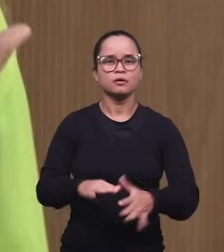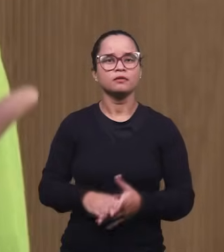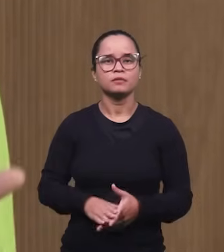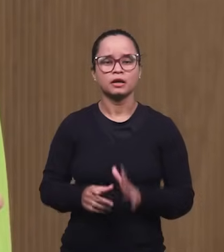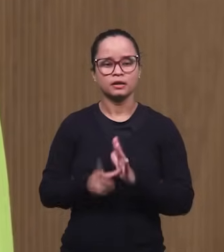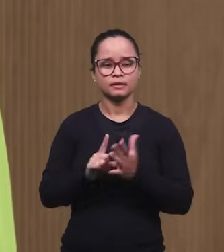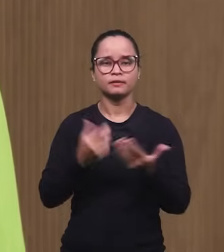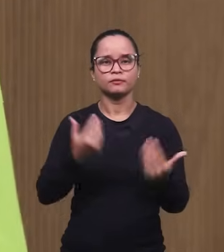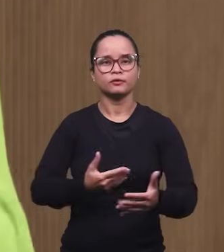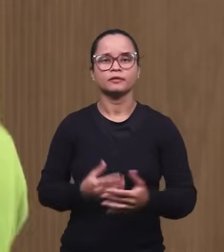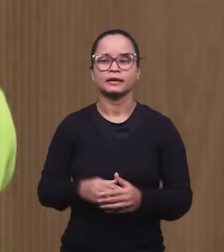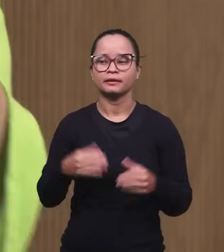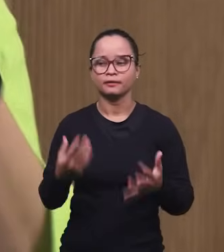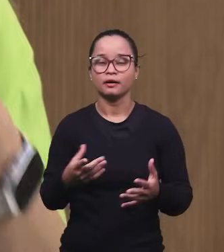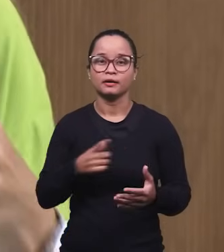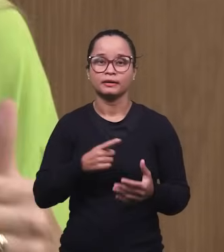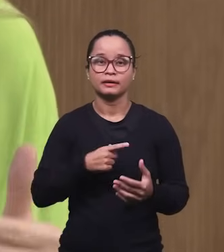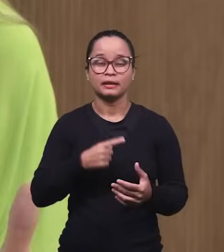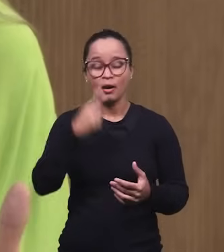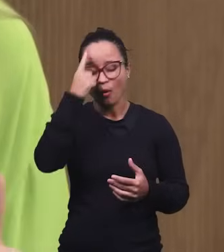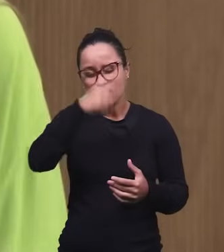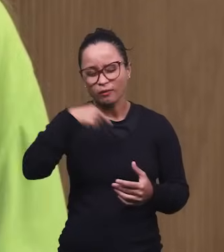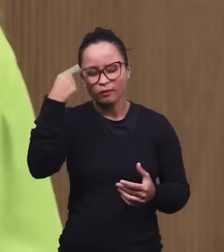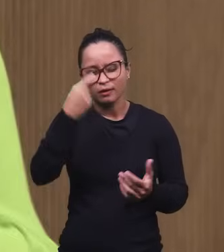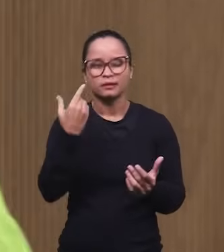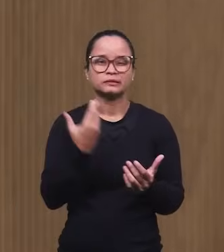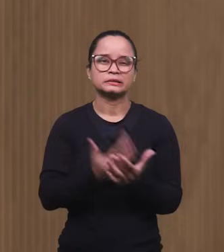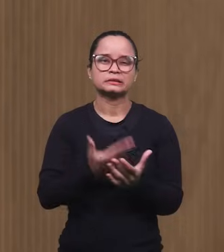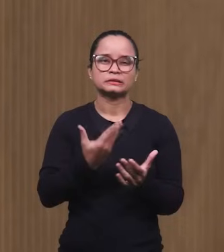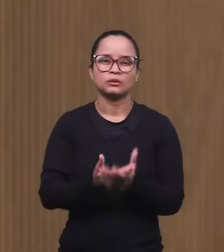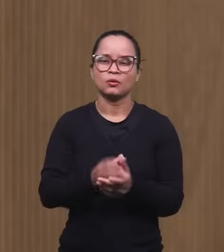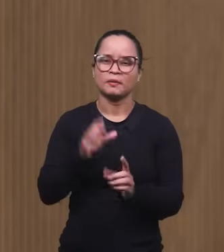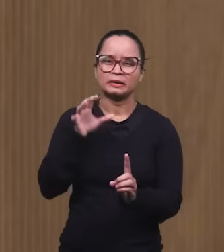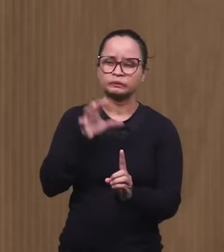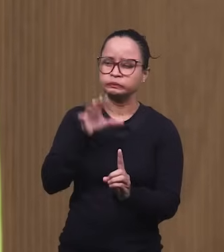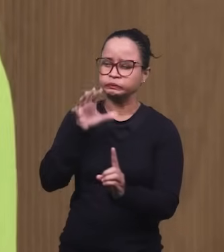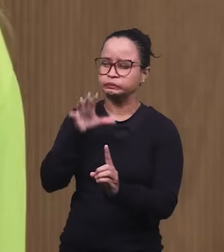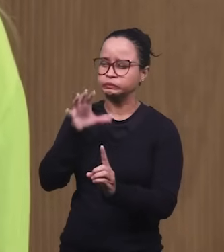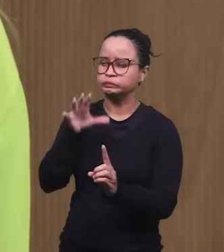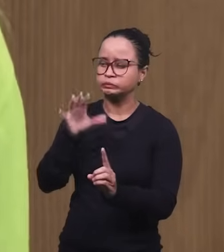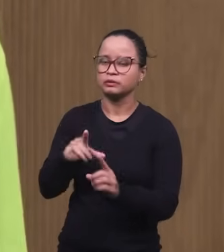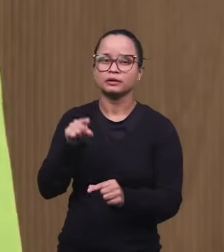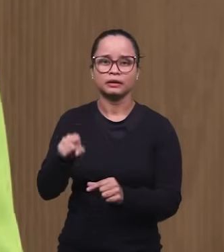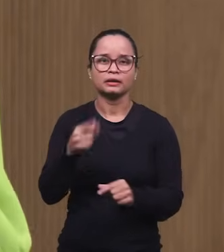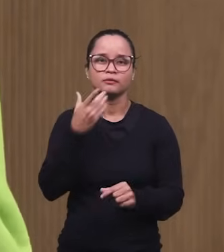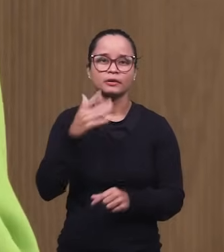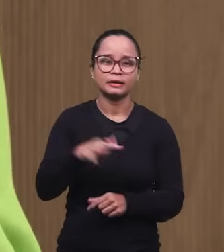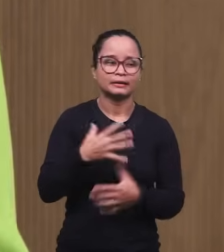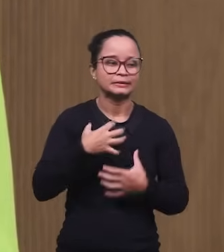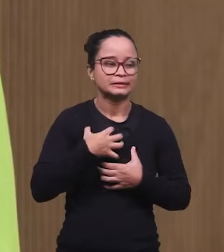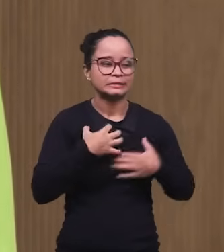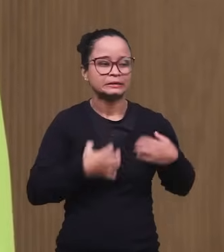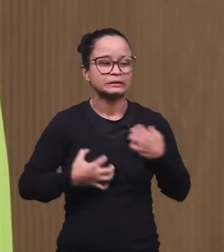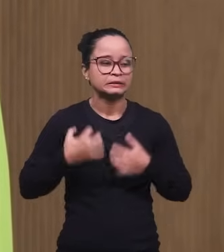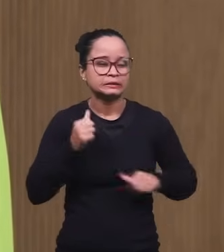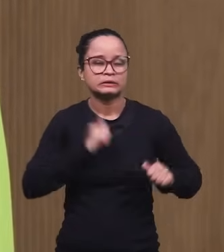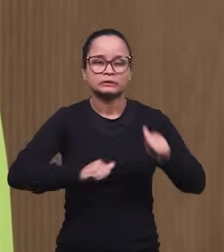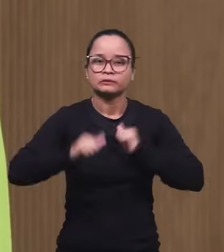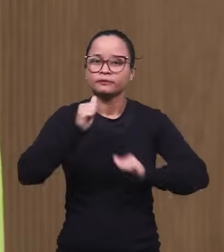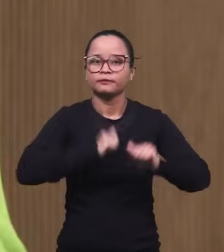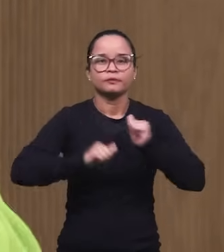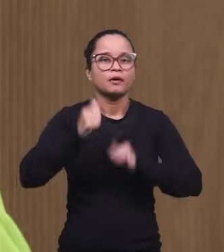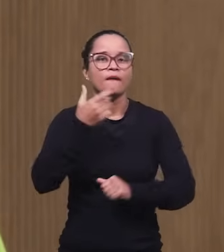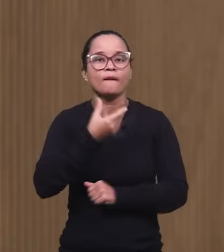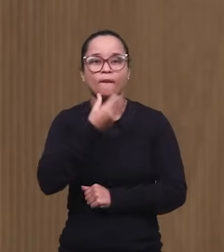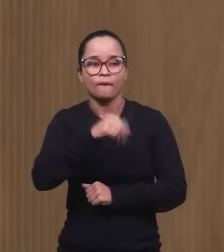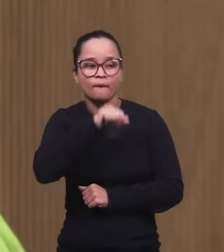prova, o que acontece? Demanda muitas horas de estudo, começa uma pressão da família sobre a criança se sente angustiada,